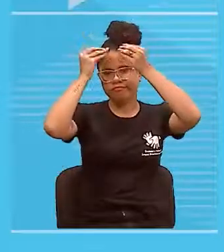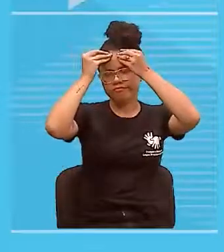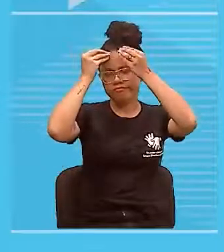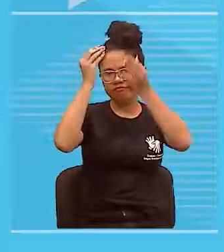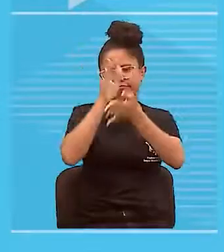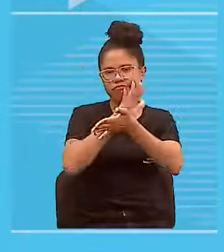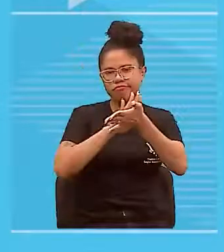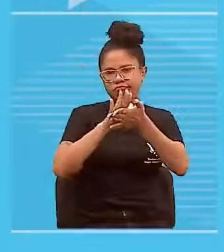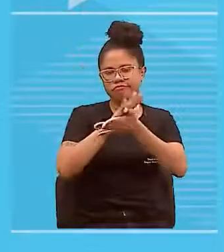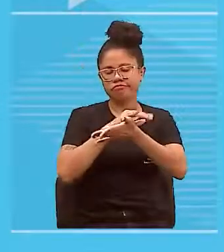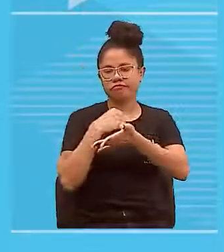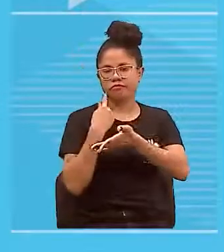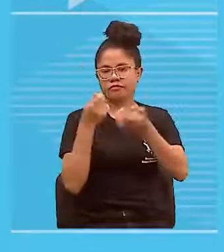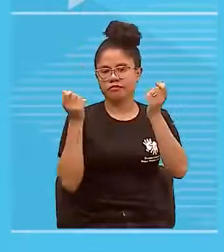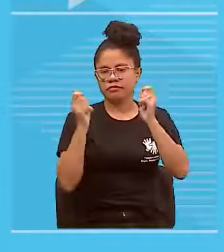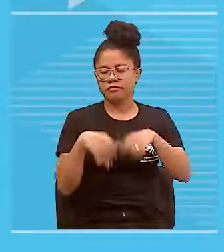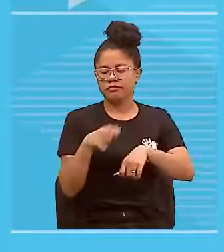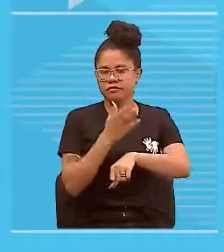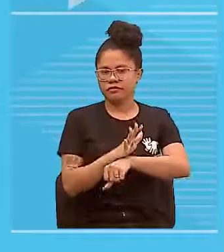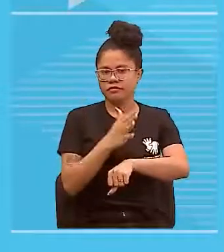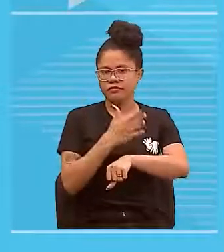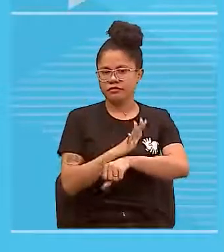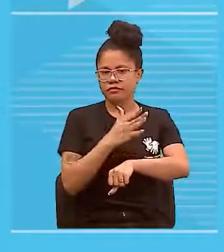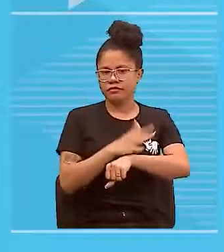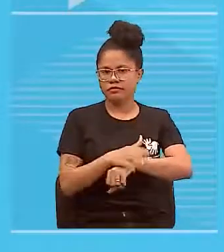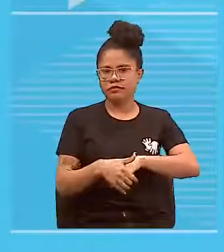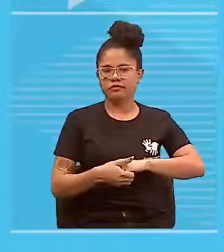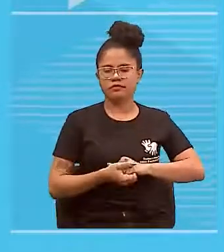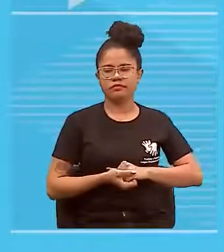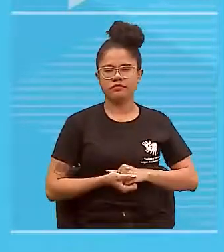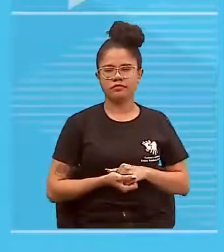acho que nós temos que praticar mais né